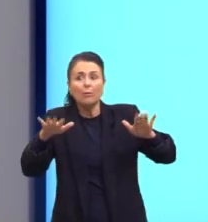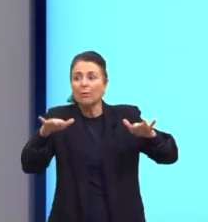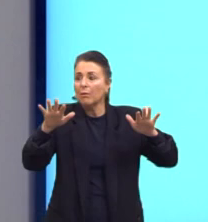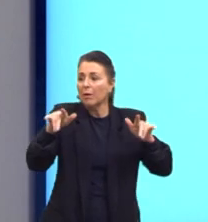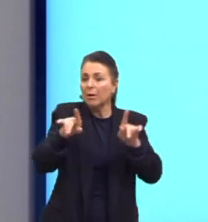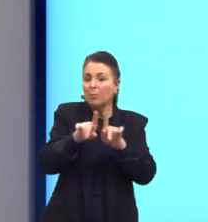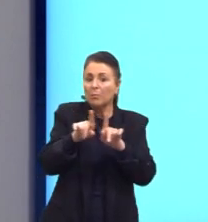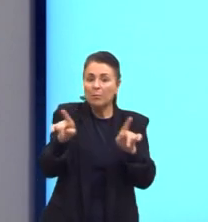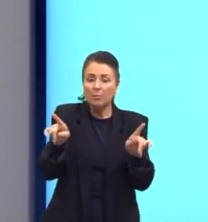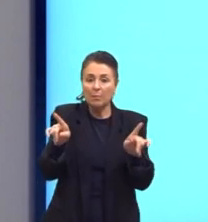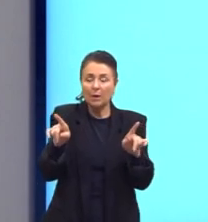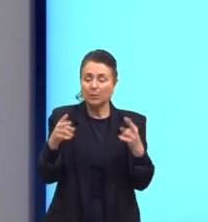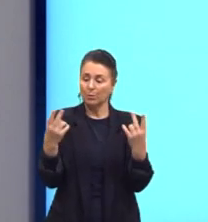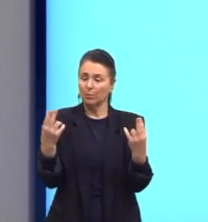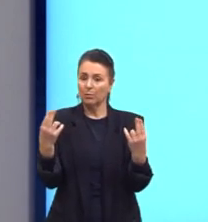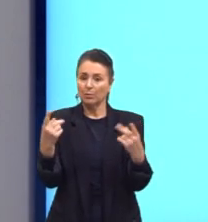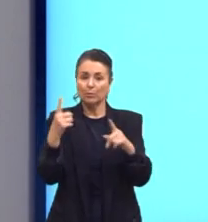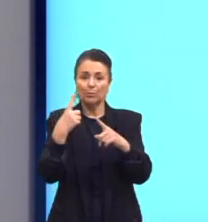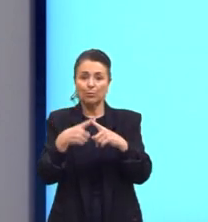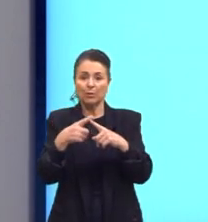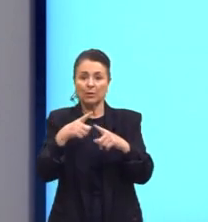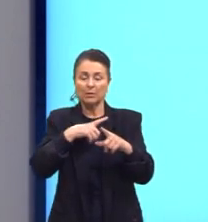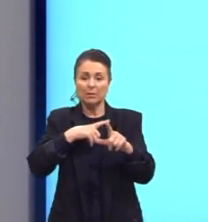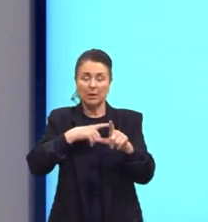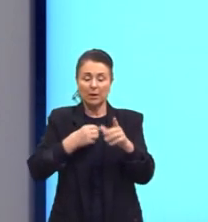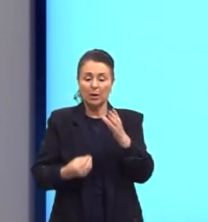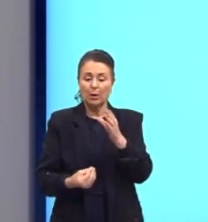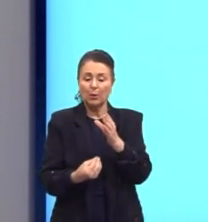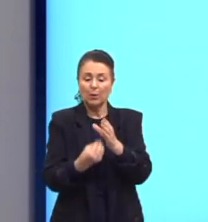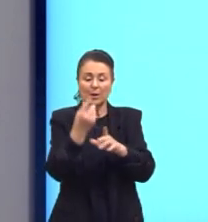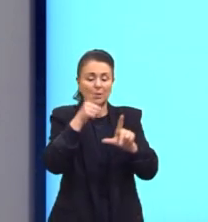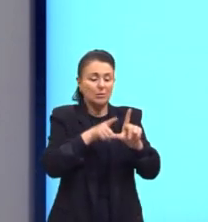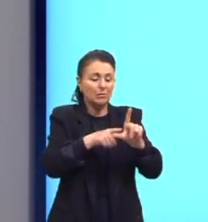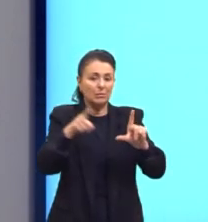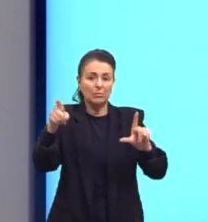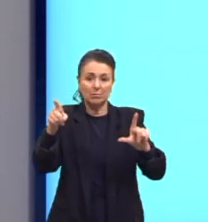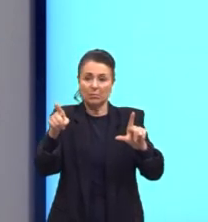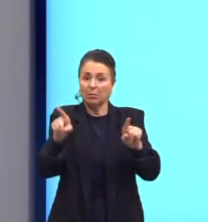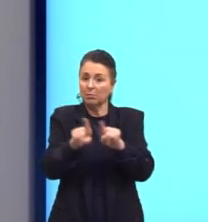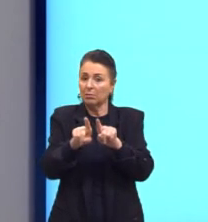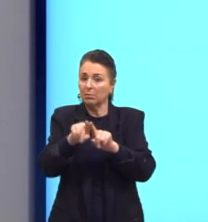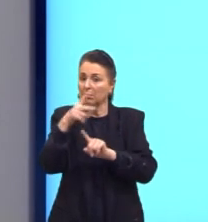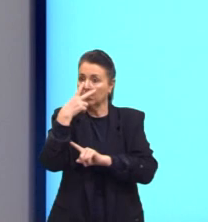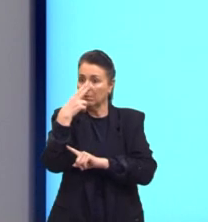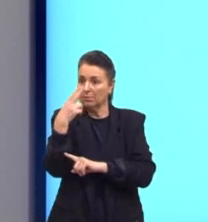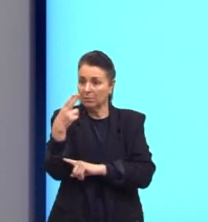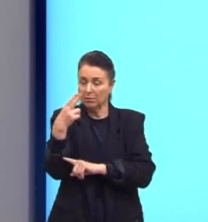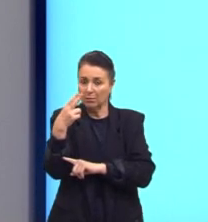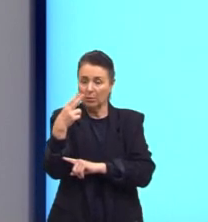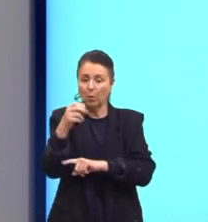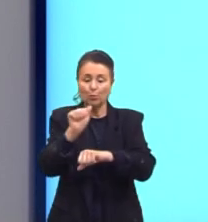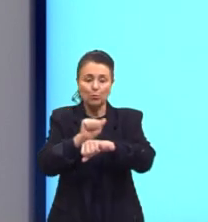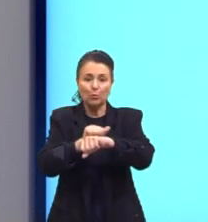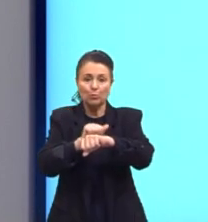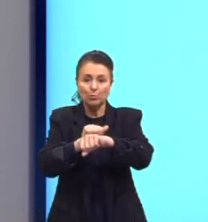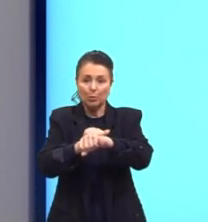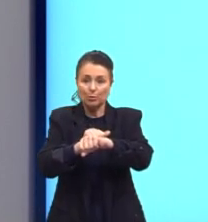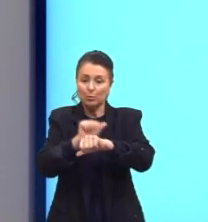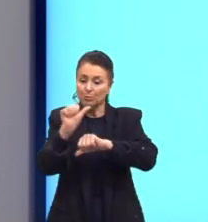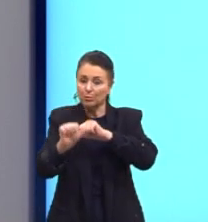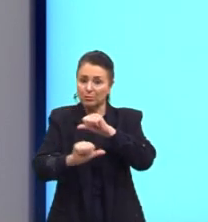esses dois casos aqui são homólogos por terem a mesma origem evolutiva ó o mesmo conjunto de ossos só que